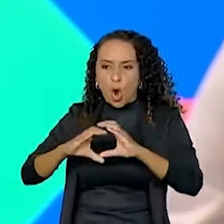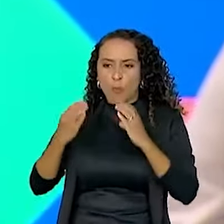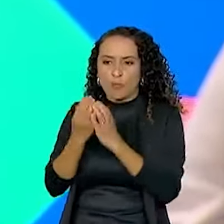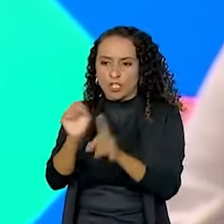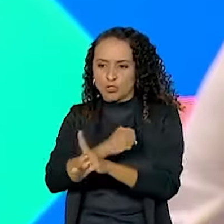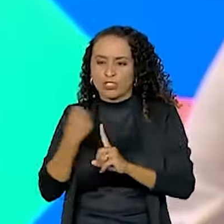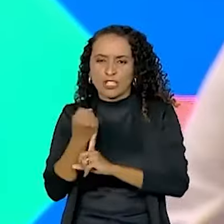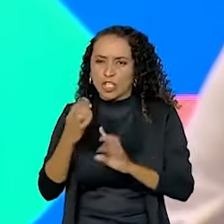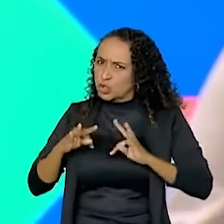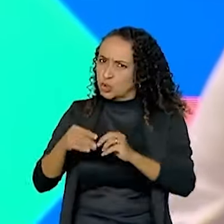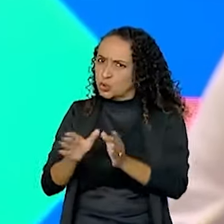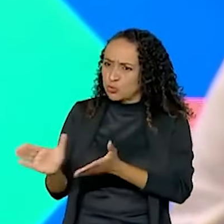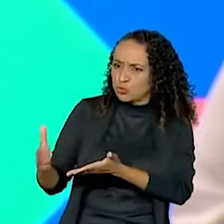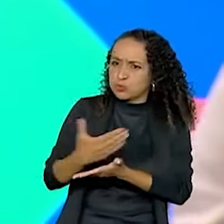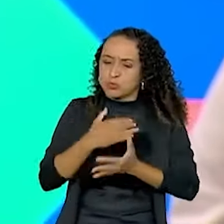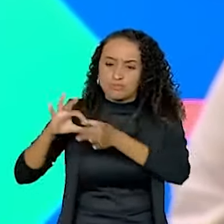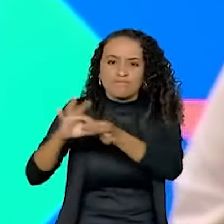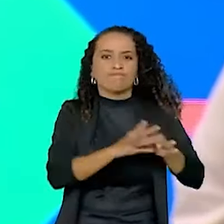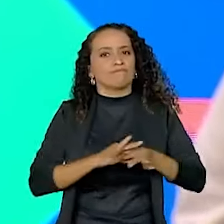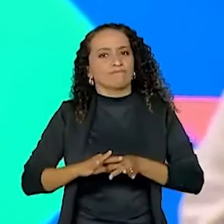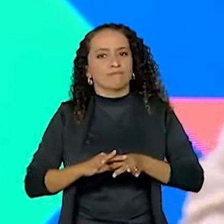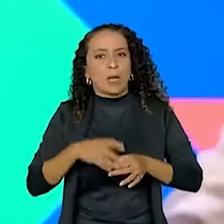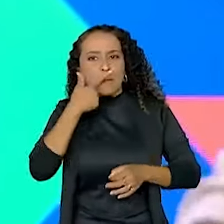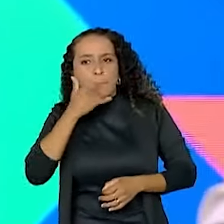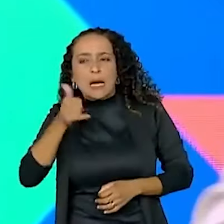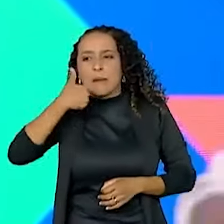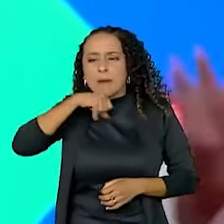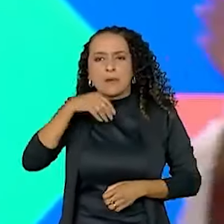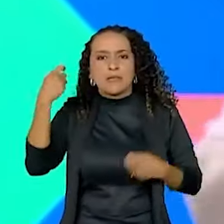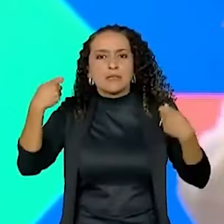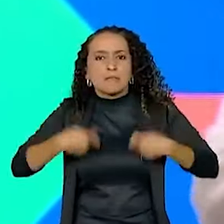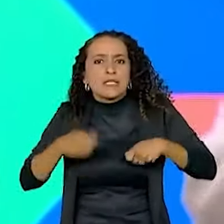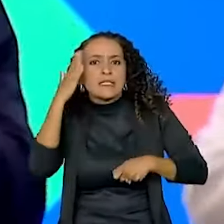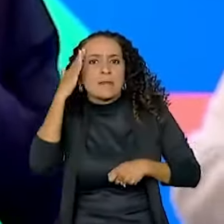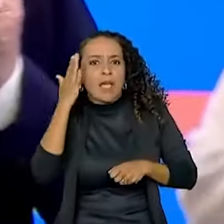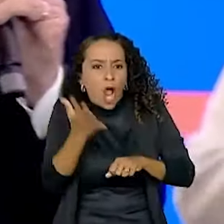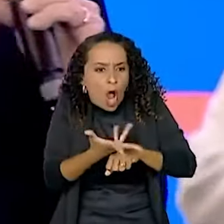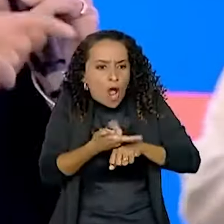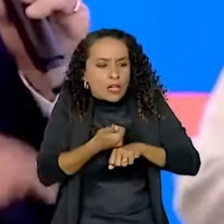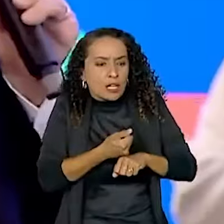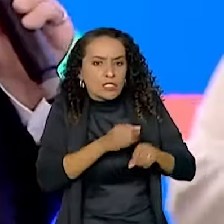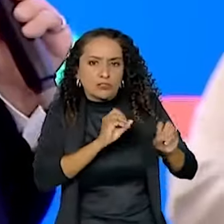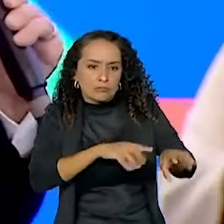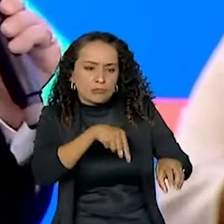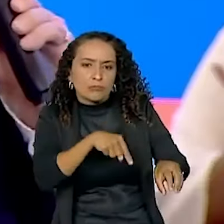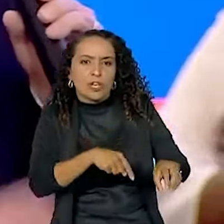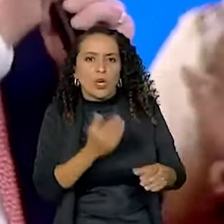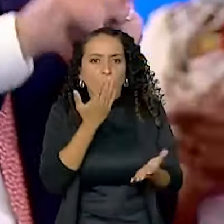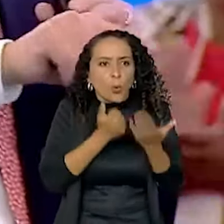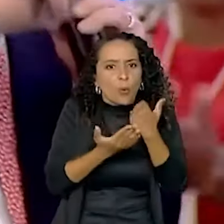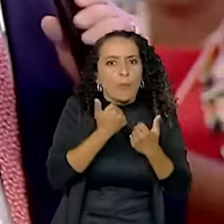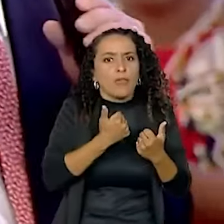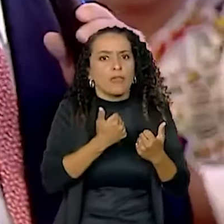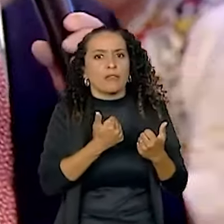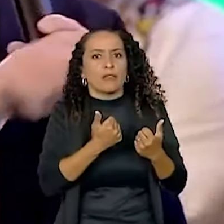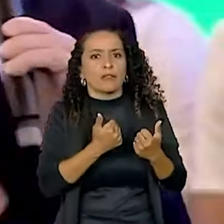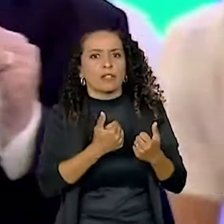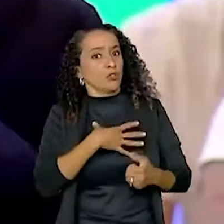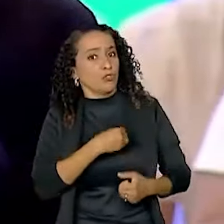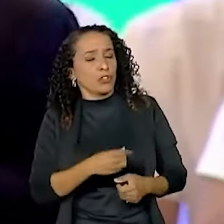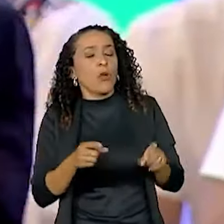O pai e a mãe têm que saber a qualidade da aula do seu filho, têm que saber a qualidade da comida, têm que saber como está